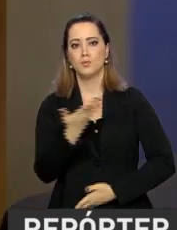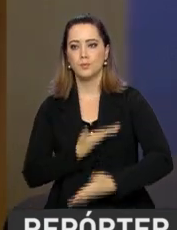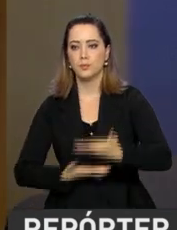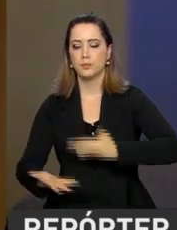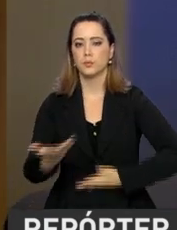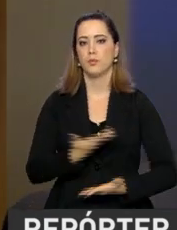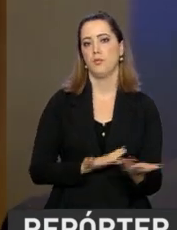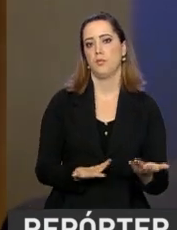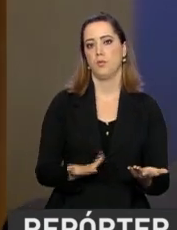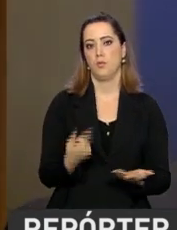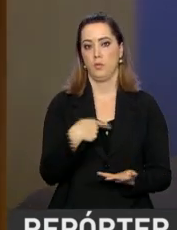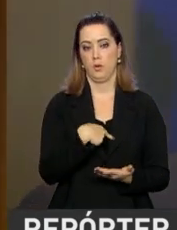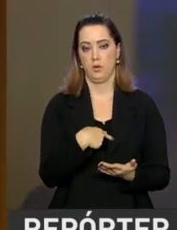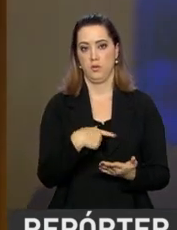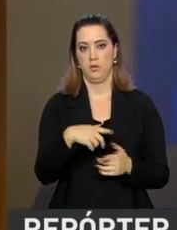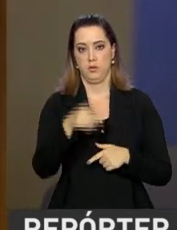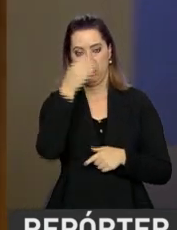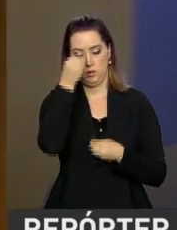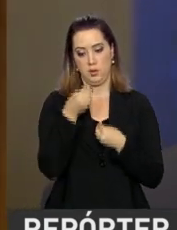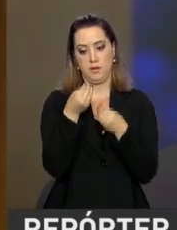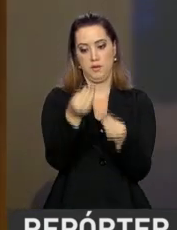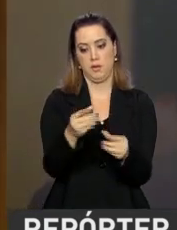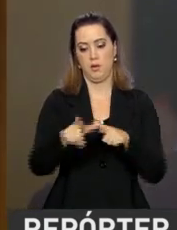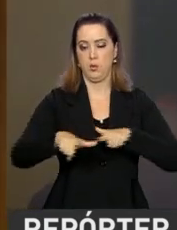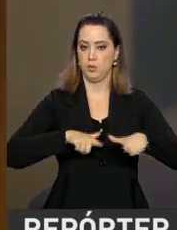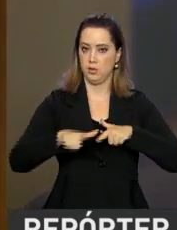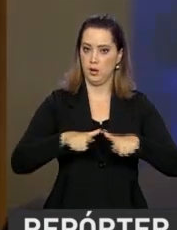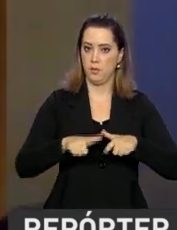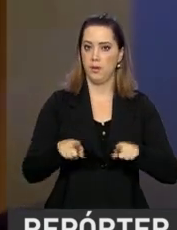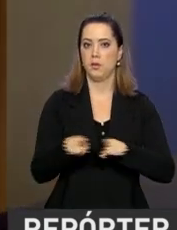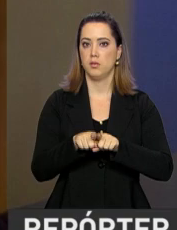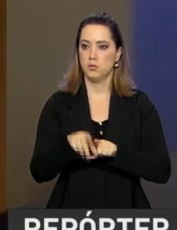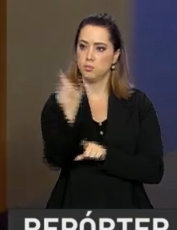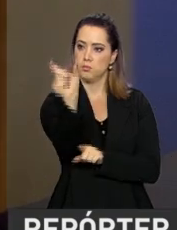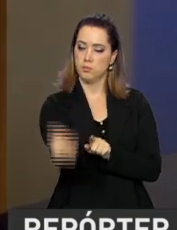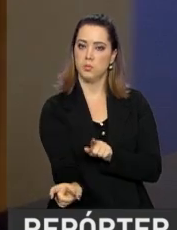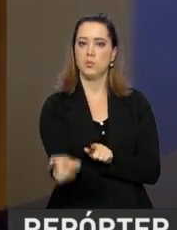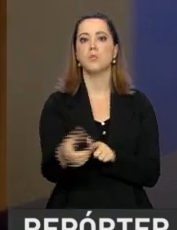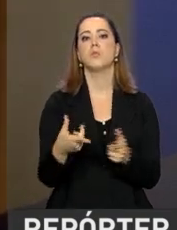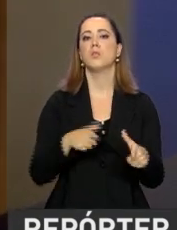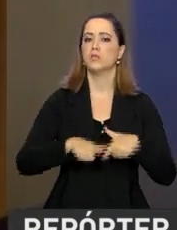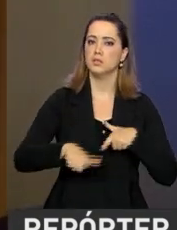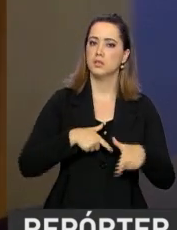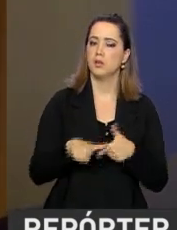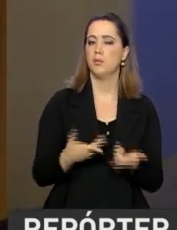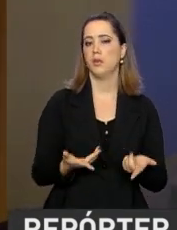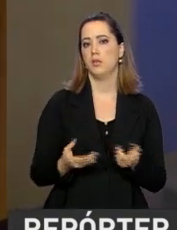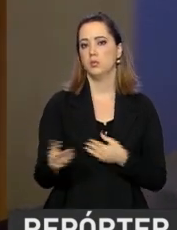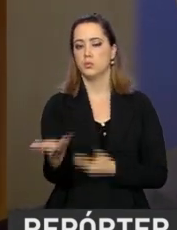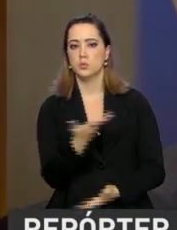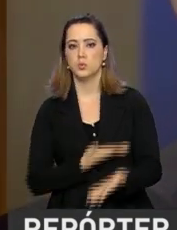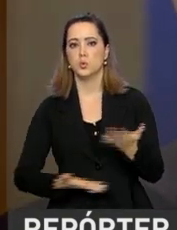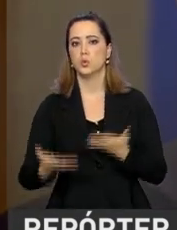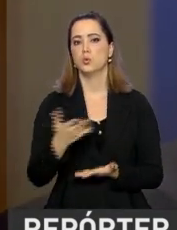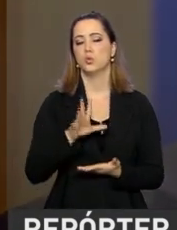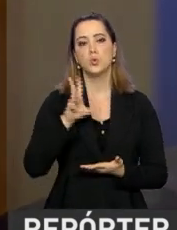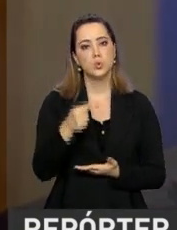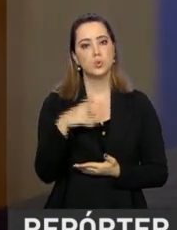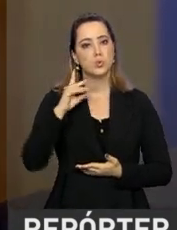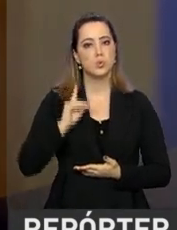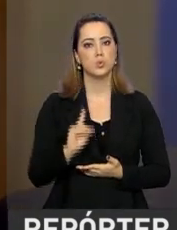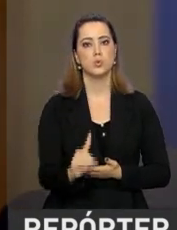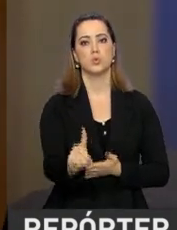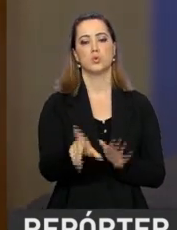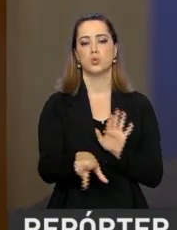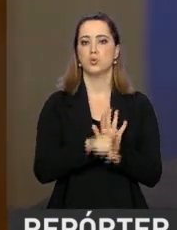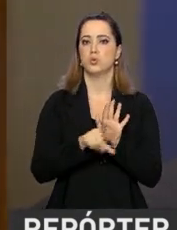empregado. E o trabalhador, ele estará protegido também por todos os benefícios que a legislação